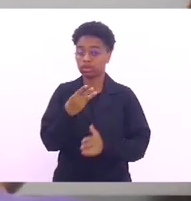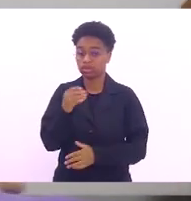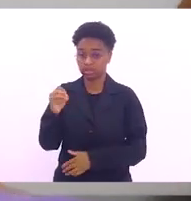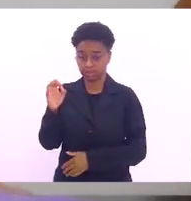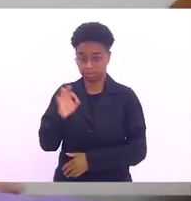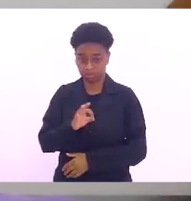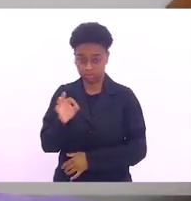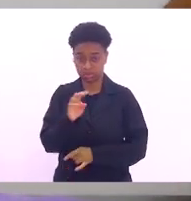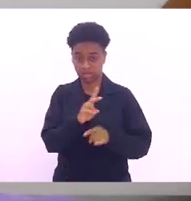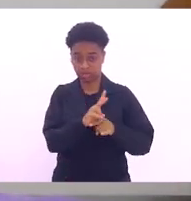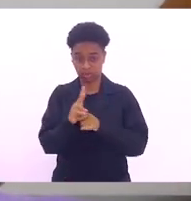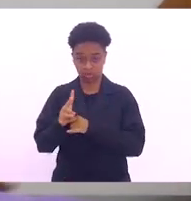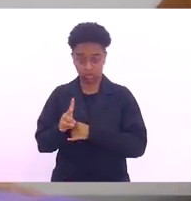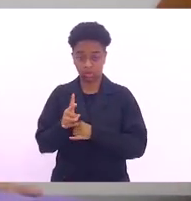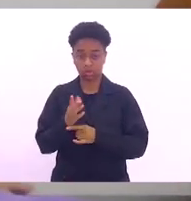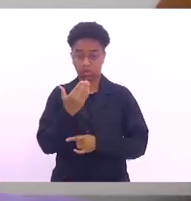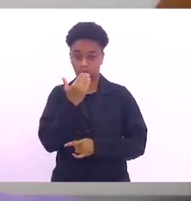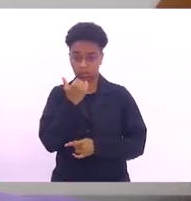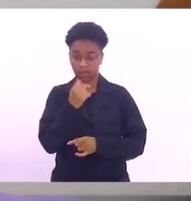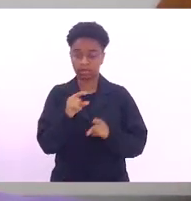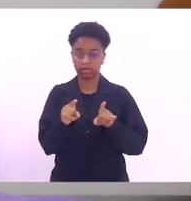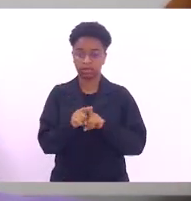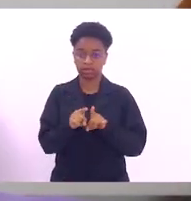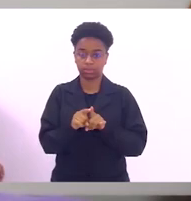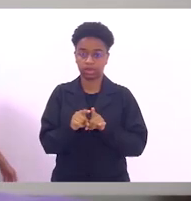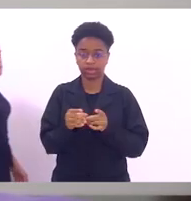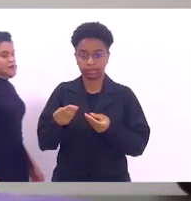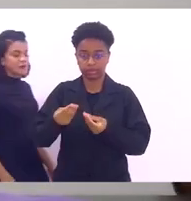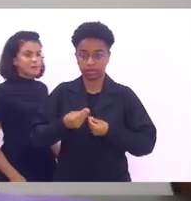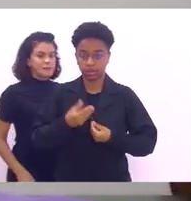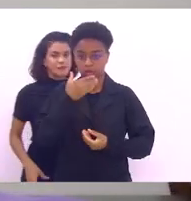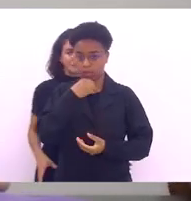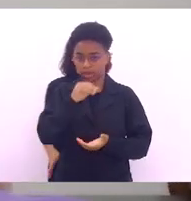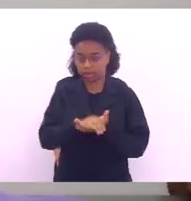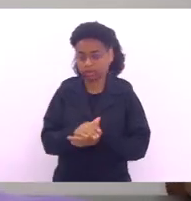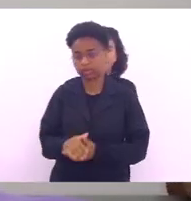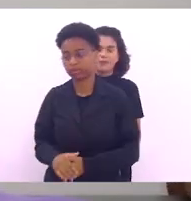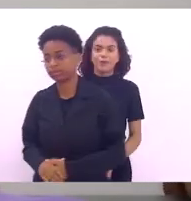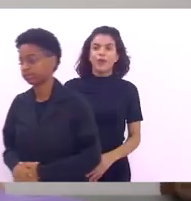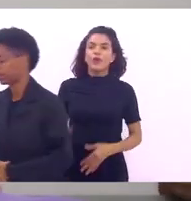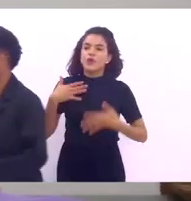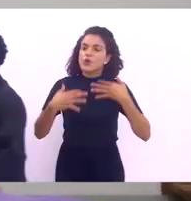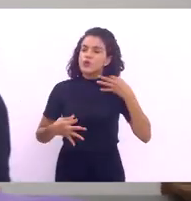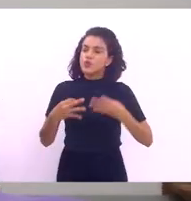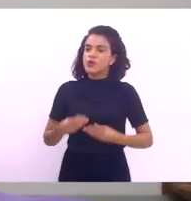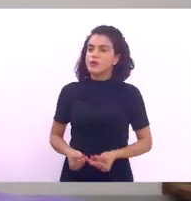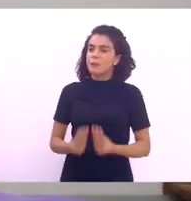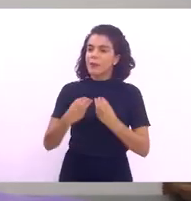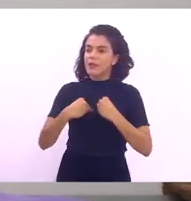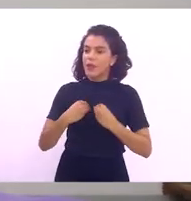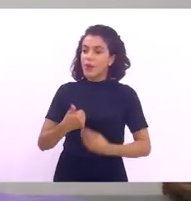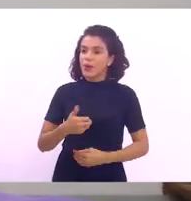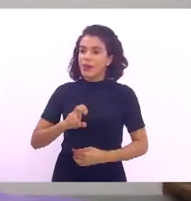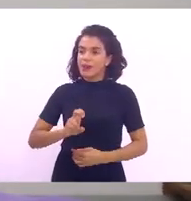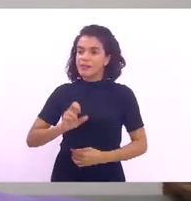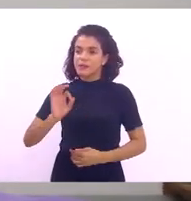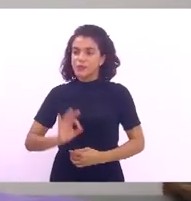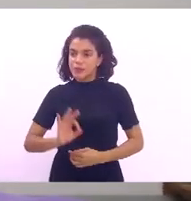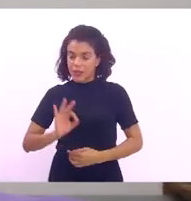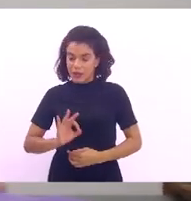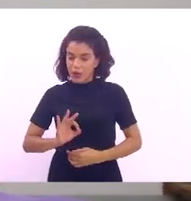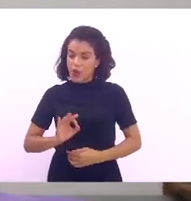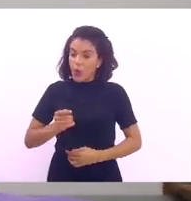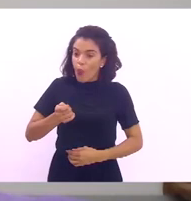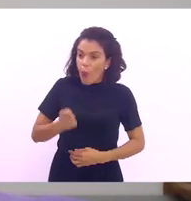dos pro de alimentos né que vinha através do meu marido eu perdi e o juiz só me deu 15% e eu estou a ponto de perder